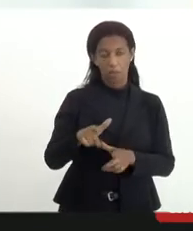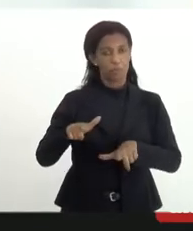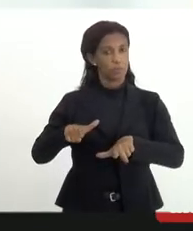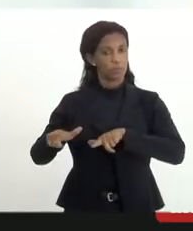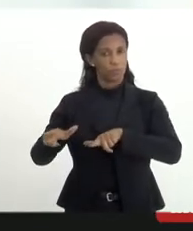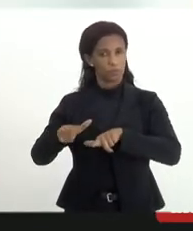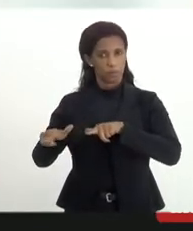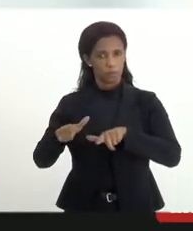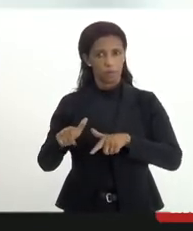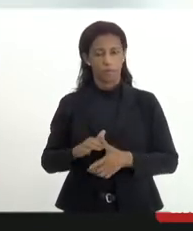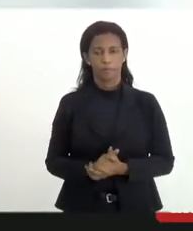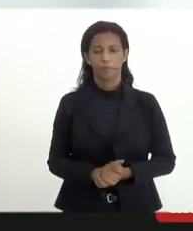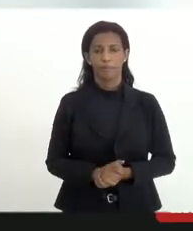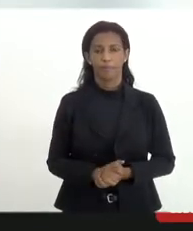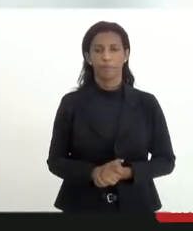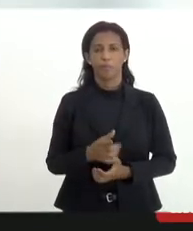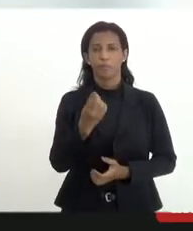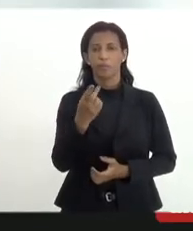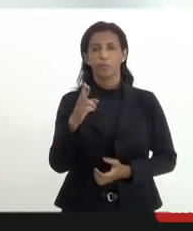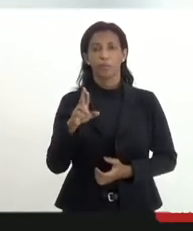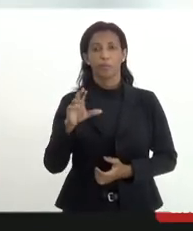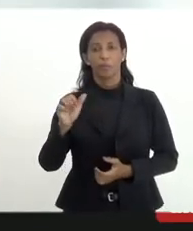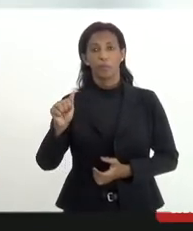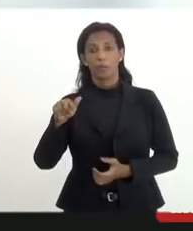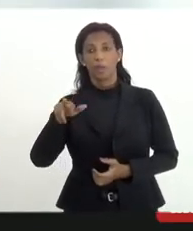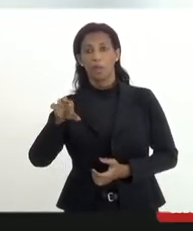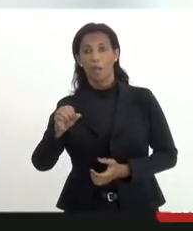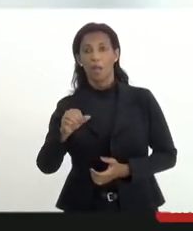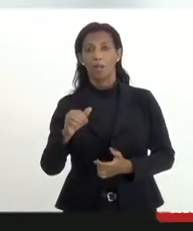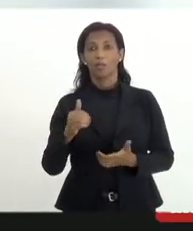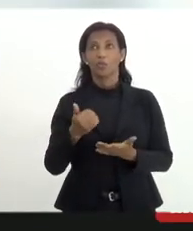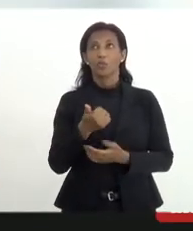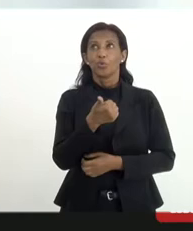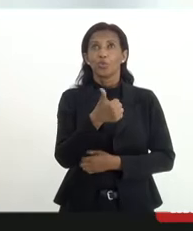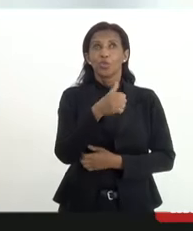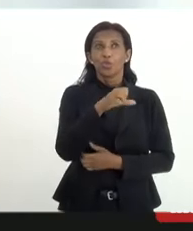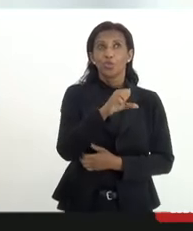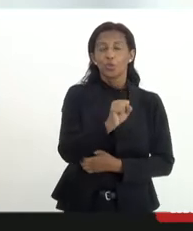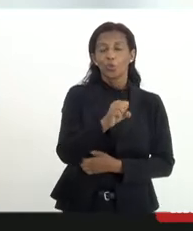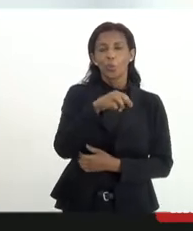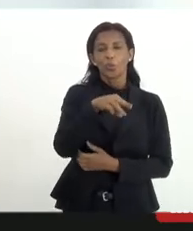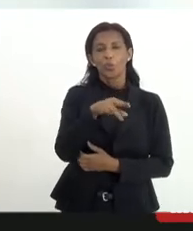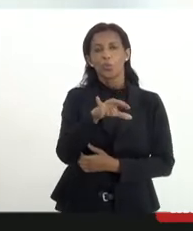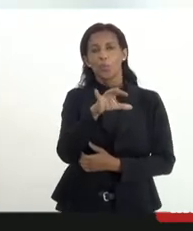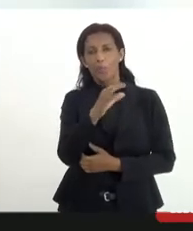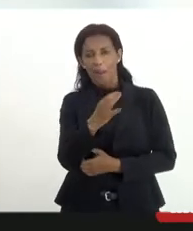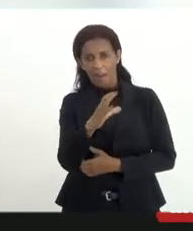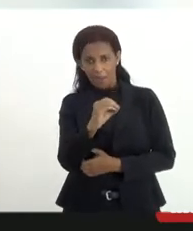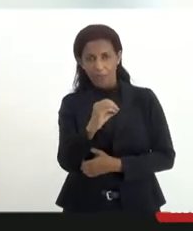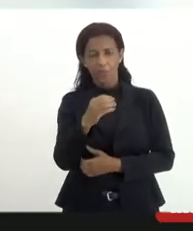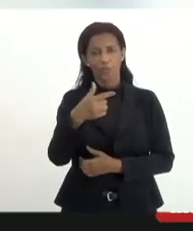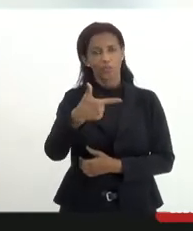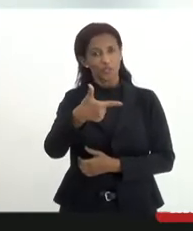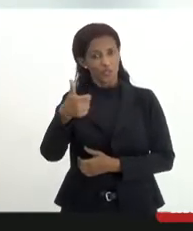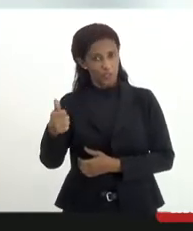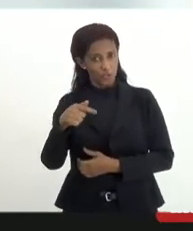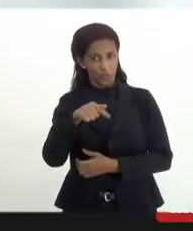trabalhos, doutor Cláudio Leifert, em 18 de março de 21.